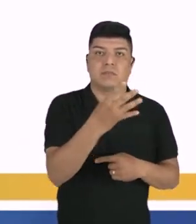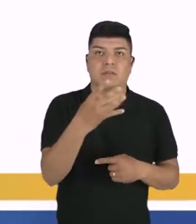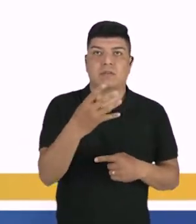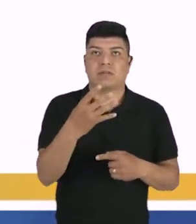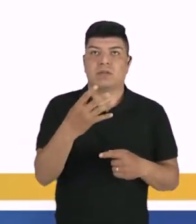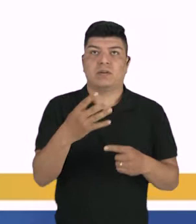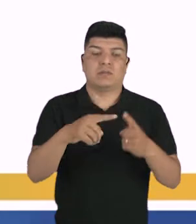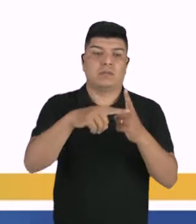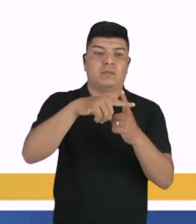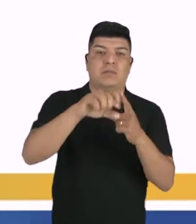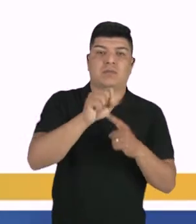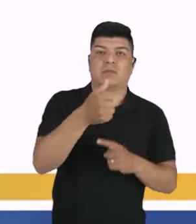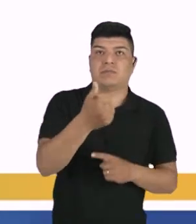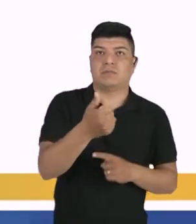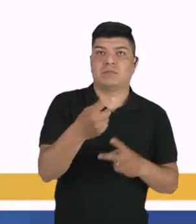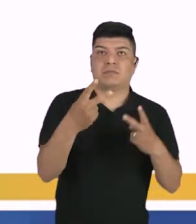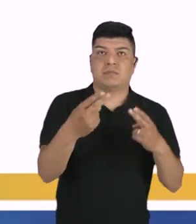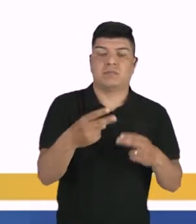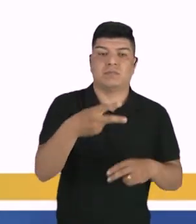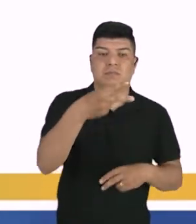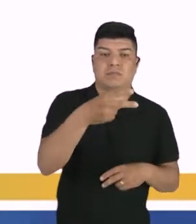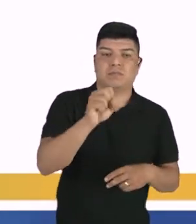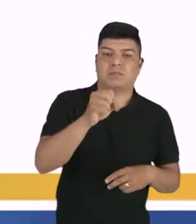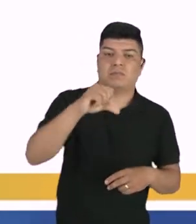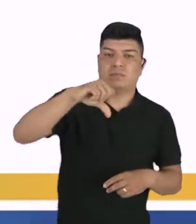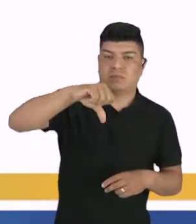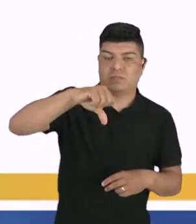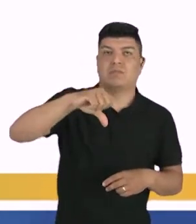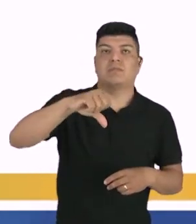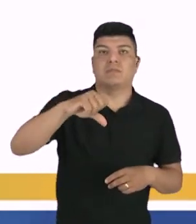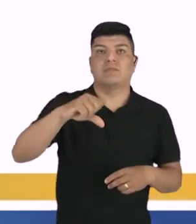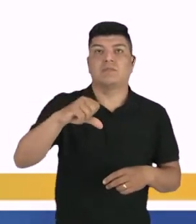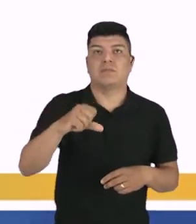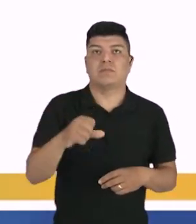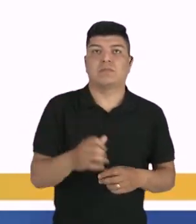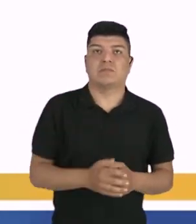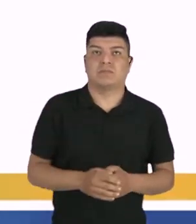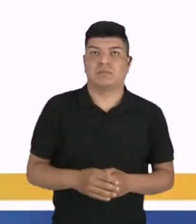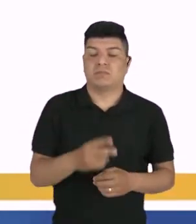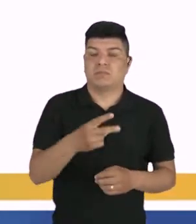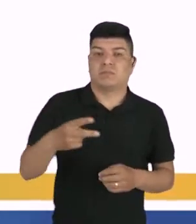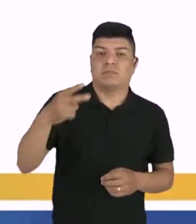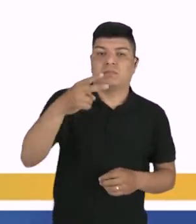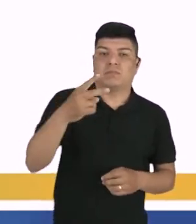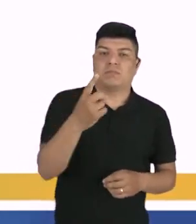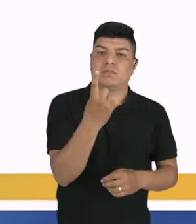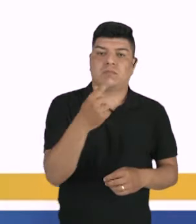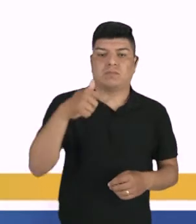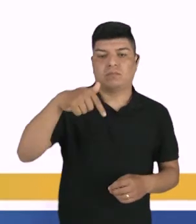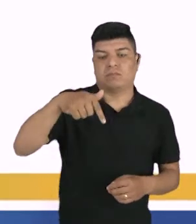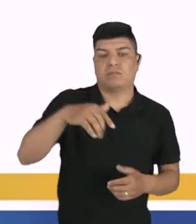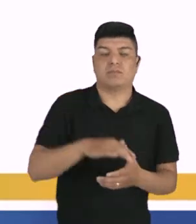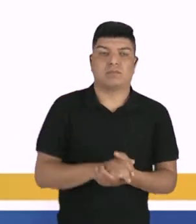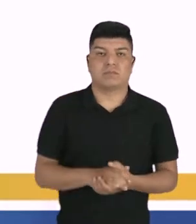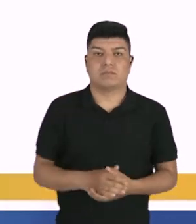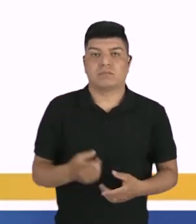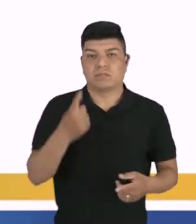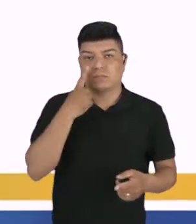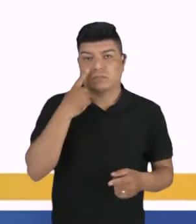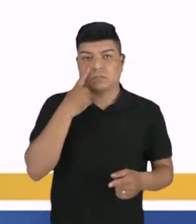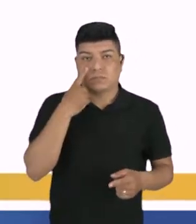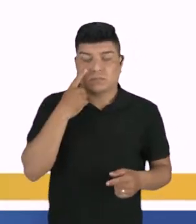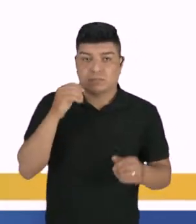Realizando essa soma daria 289, que é justamente o quadrado de 17. Eu quero que você preste